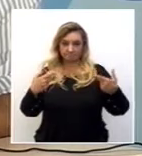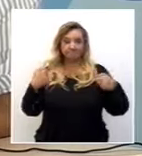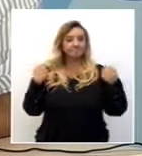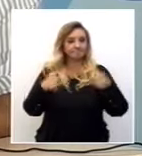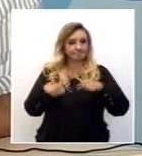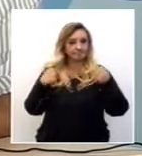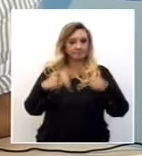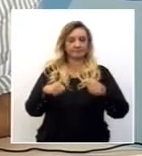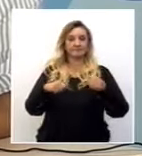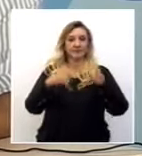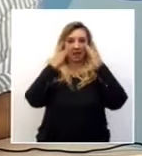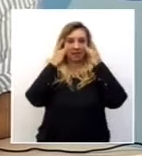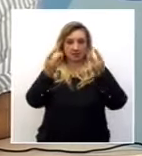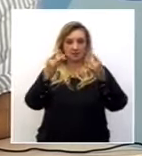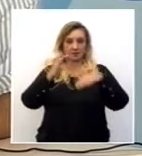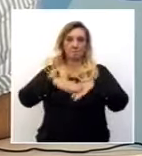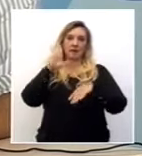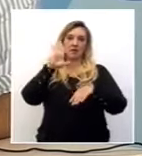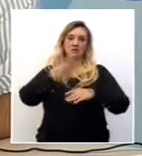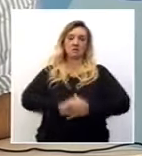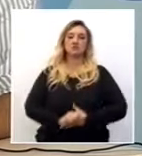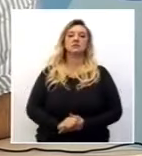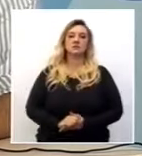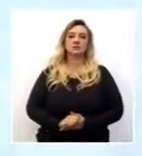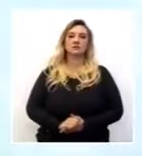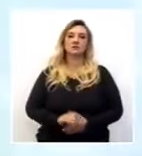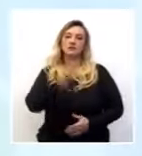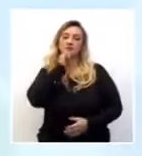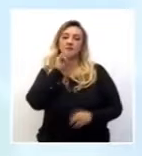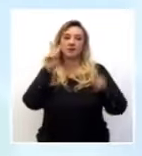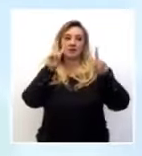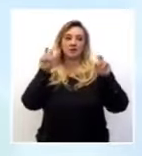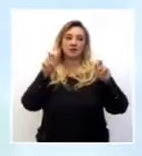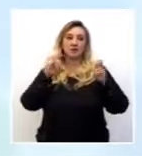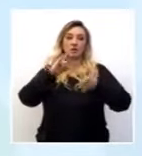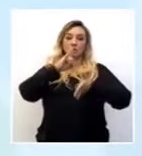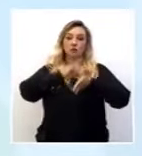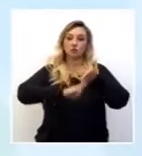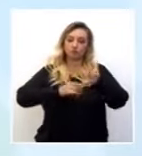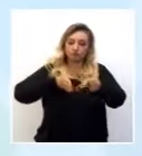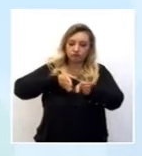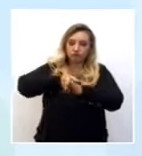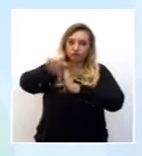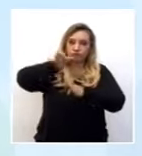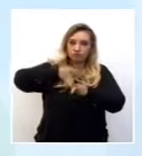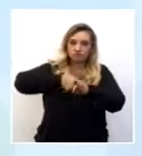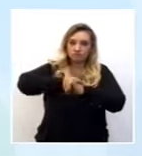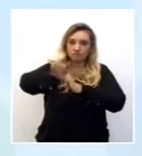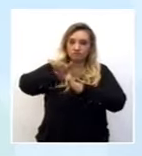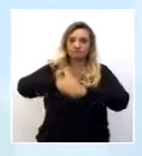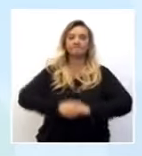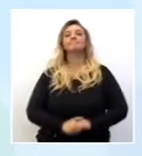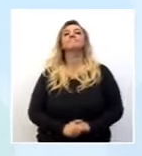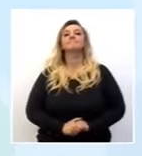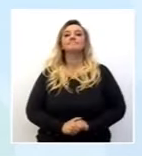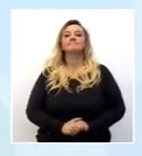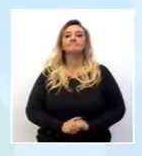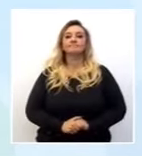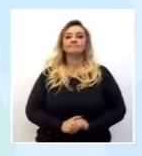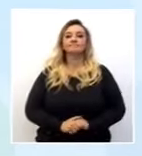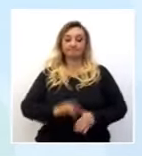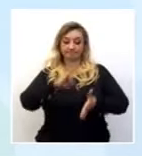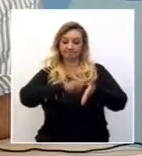merecem maior atenção. Né? Vamos falar um pouquinho do documento orientador. E o documento